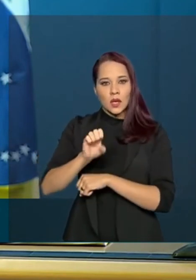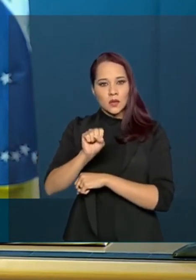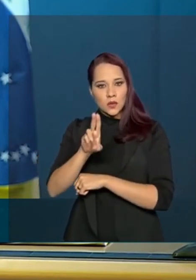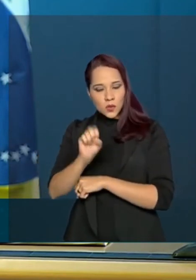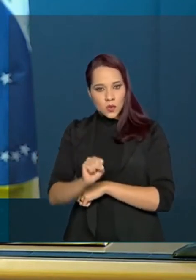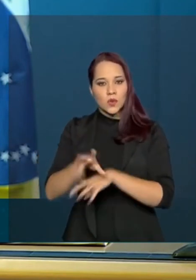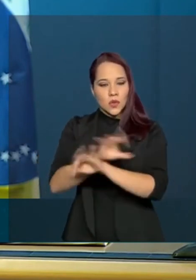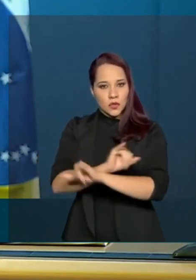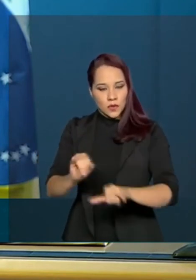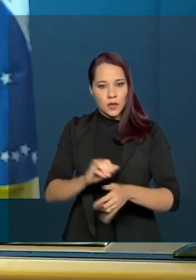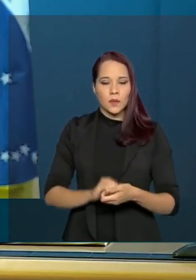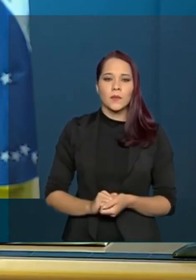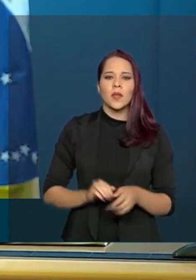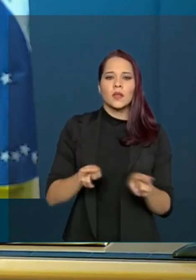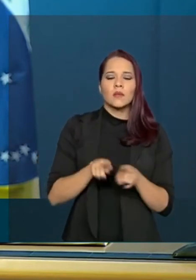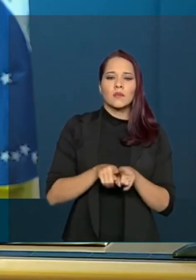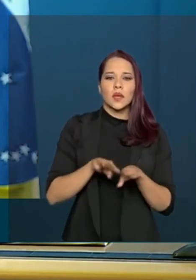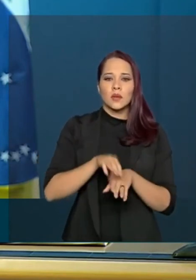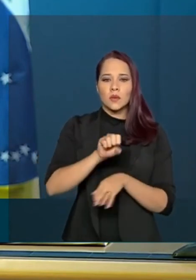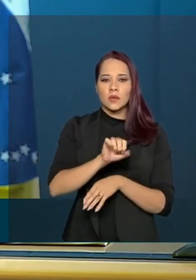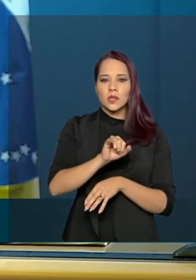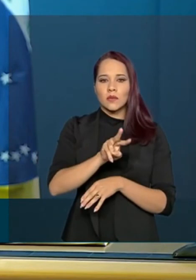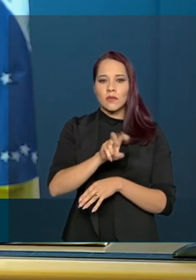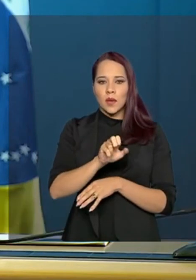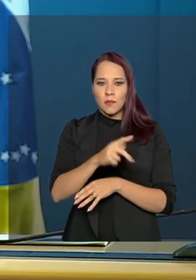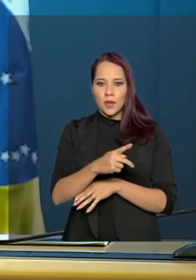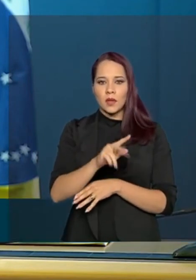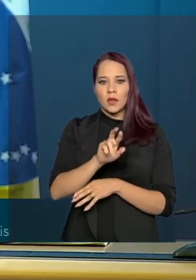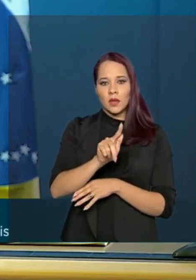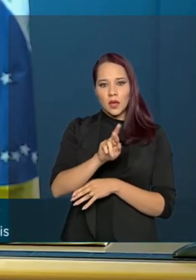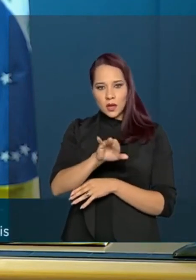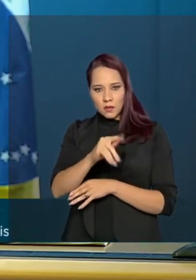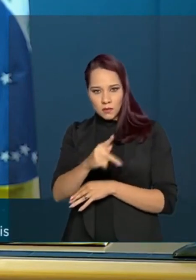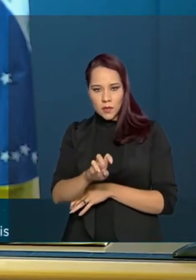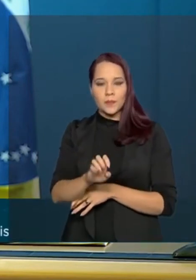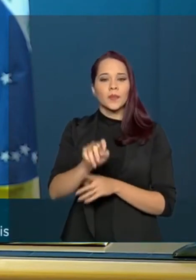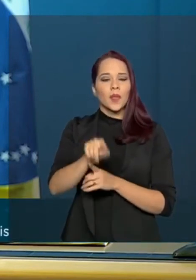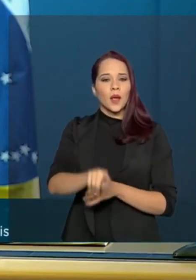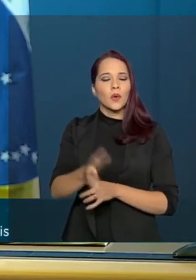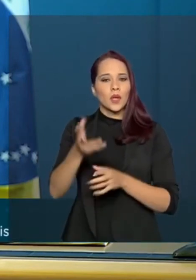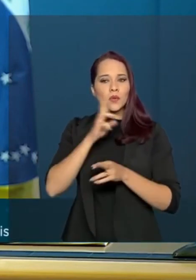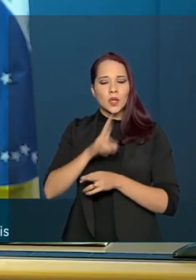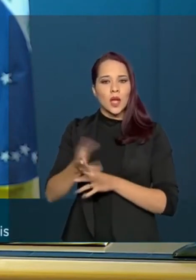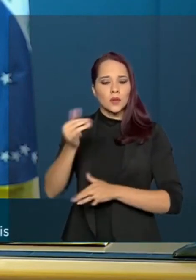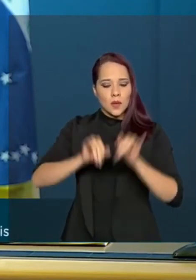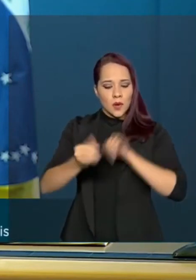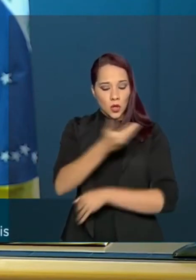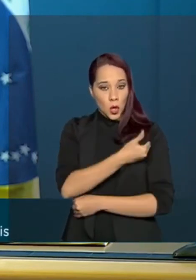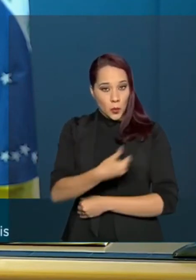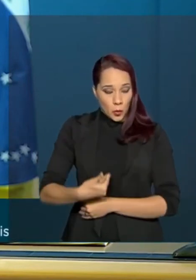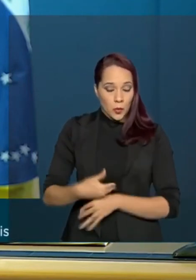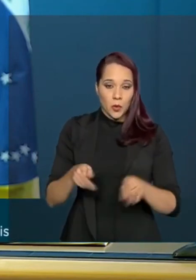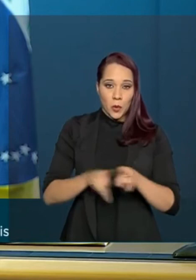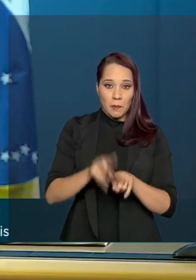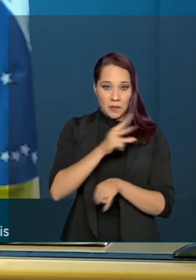para casos leves, como também do CIVEP-Gripe. Os resultados de laboratórios públicos, privados, do GAL, da RNDS,